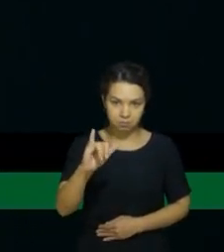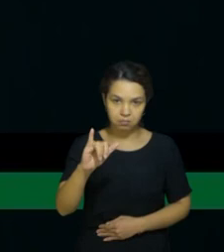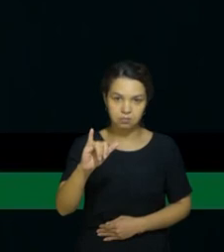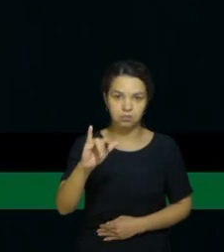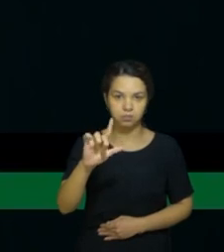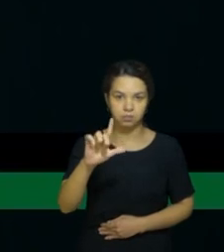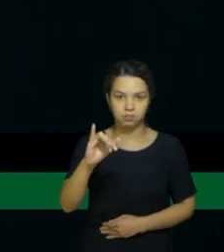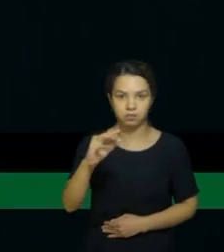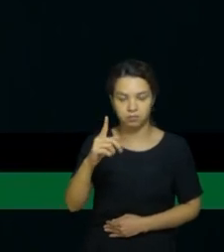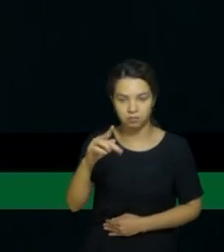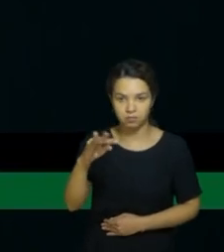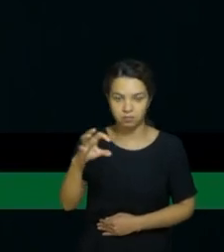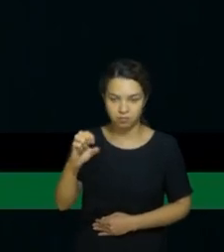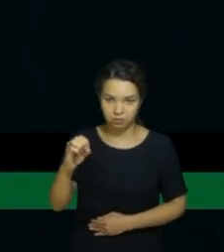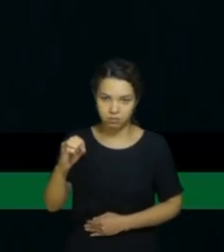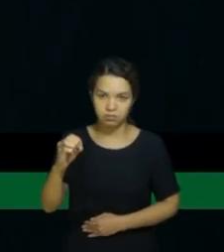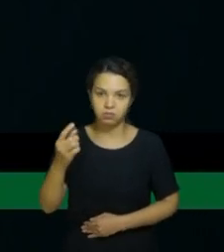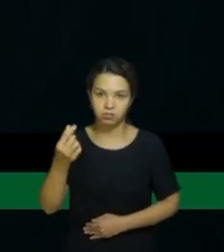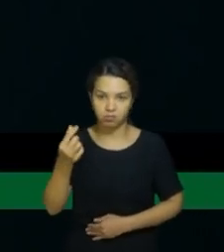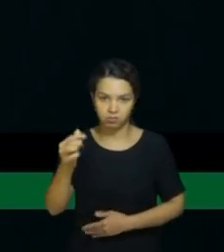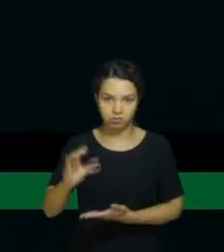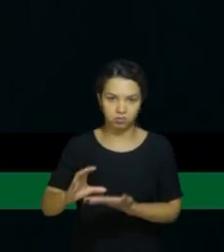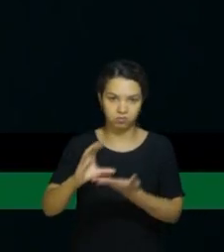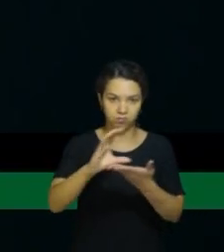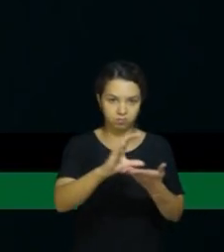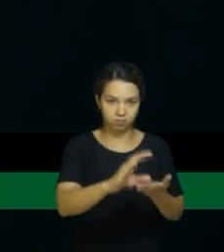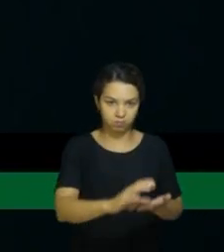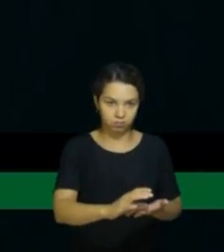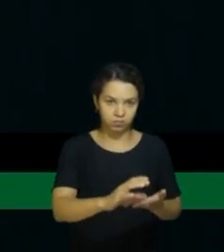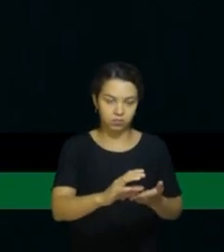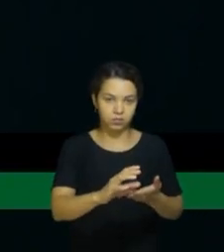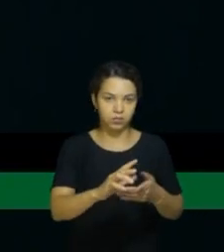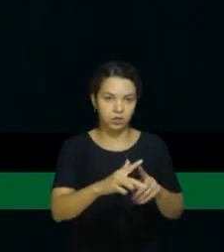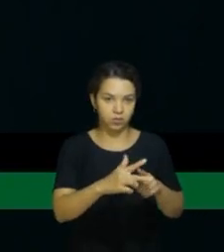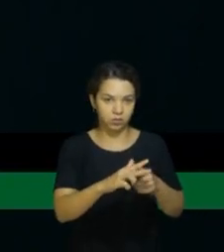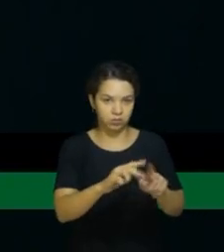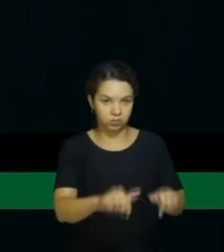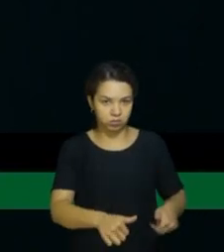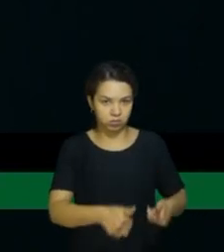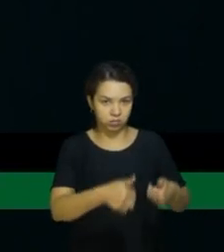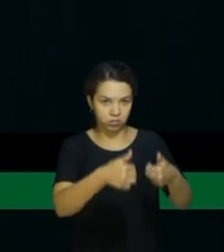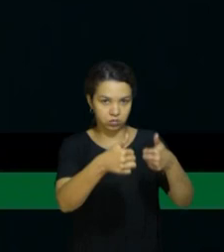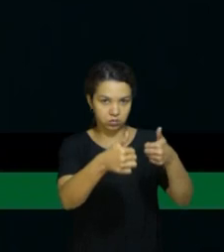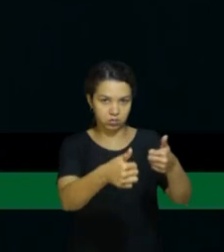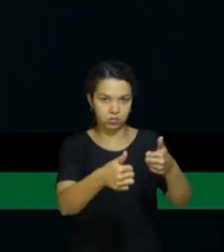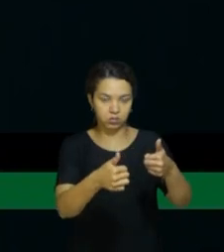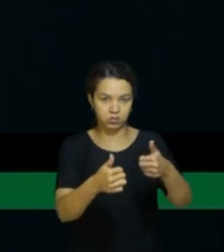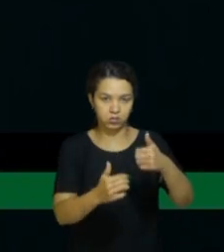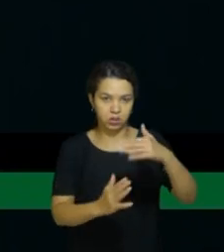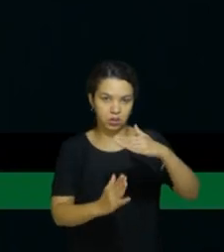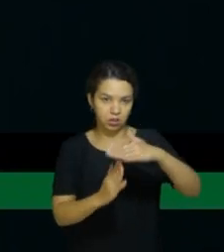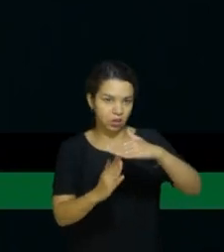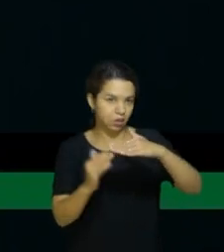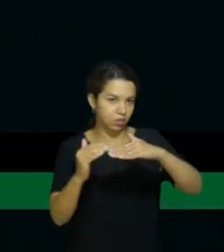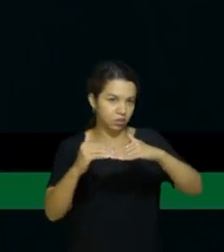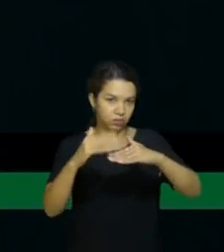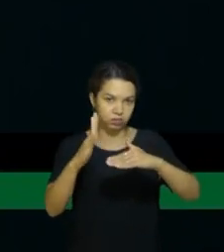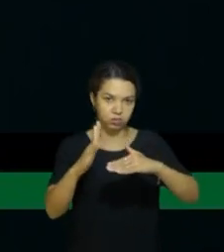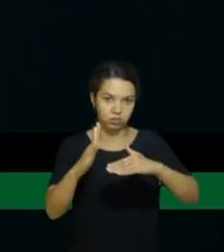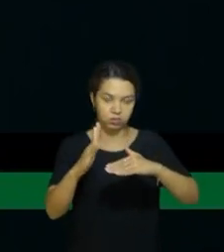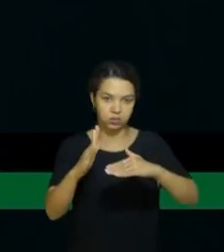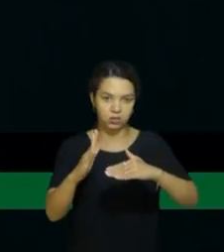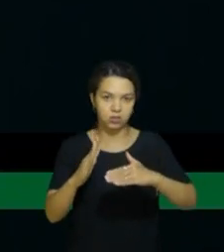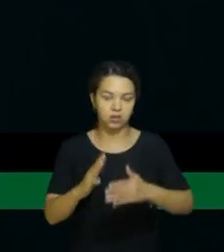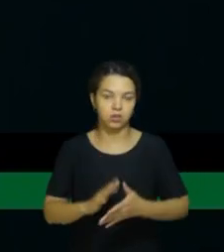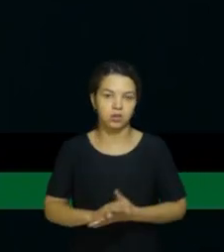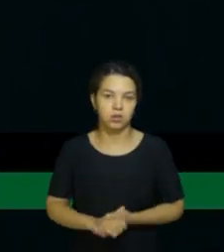recuperação e como diz o presidente Lula isso é extrateto isso não pode ter limite